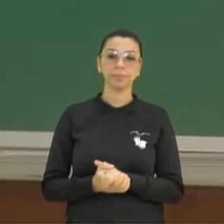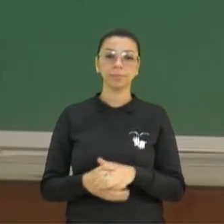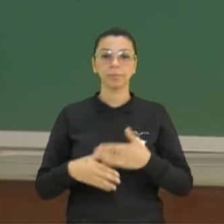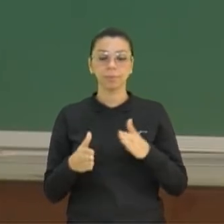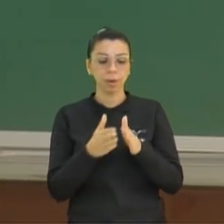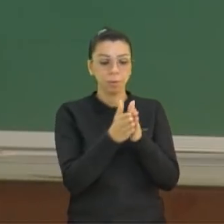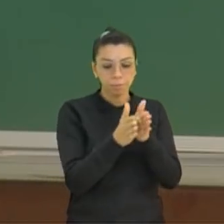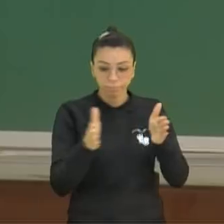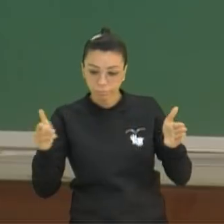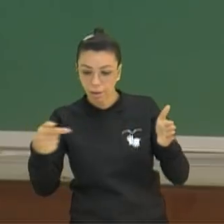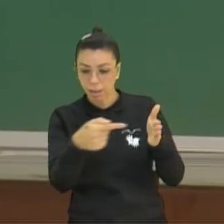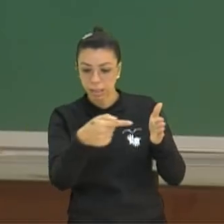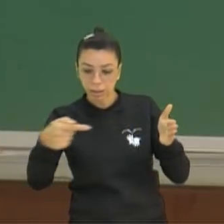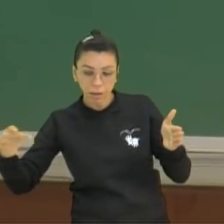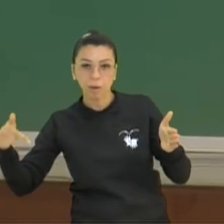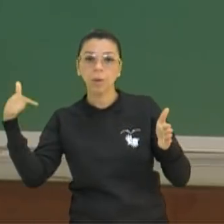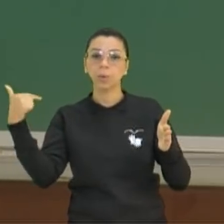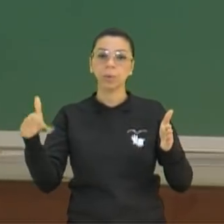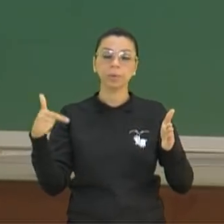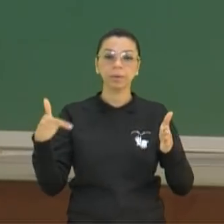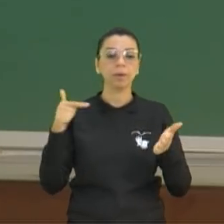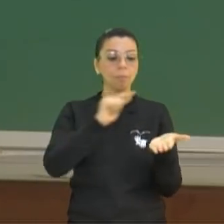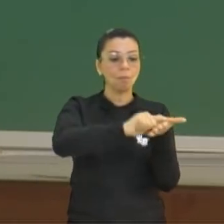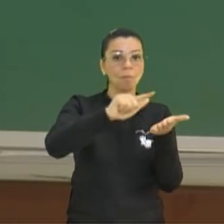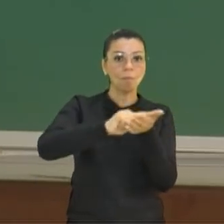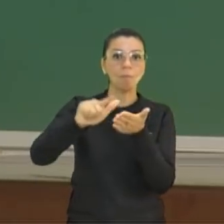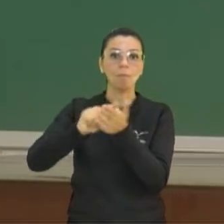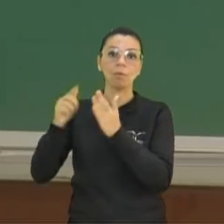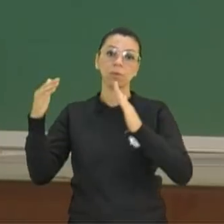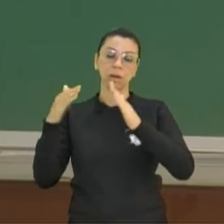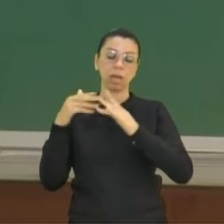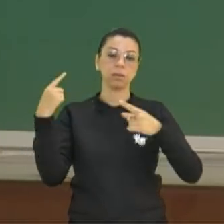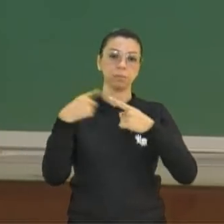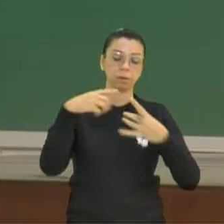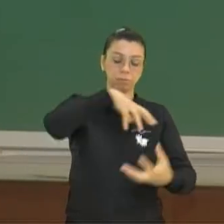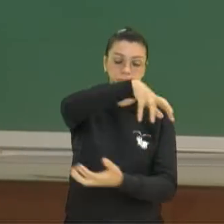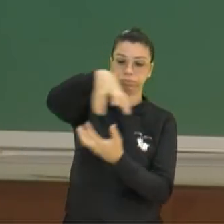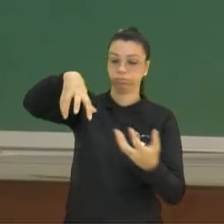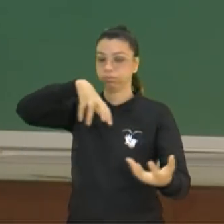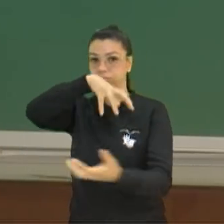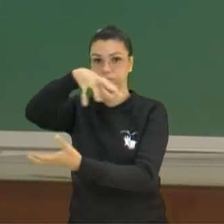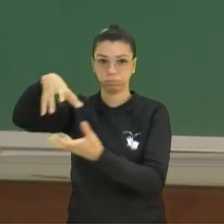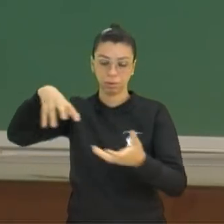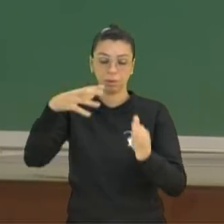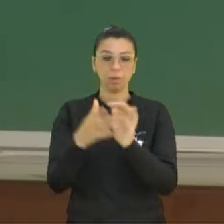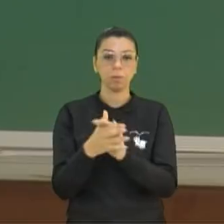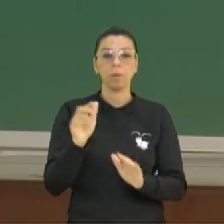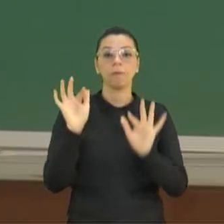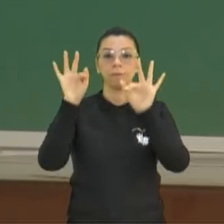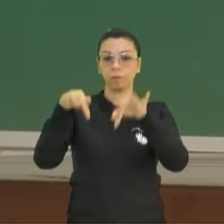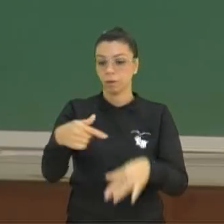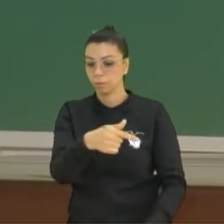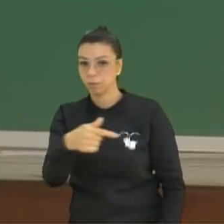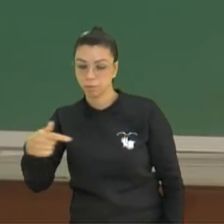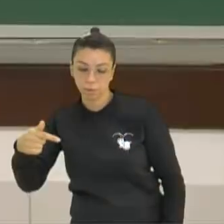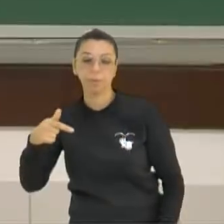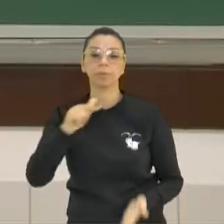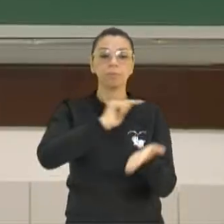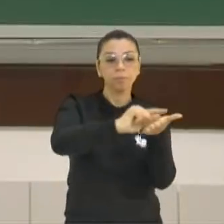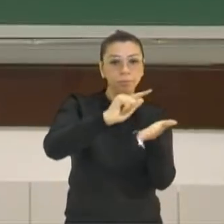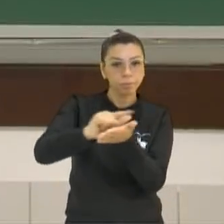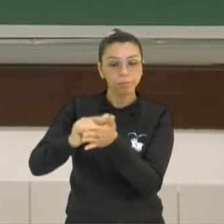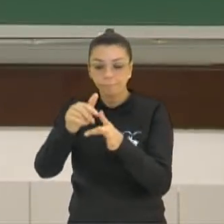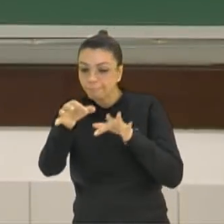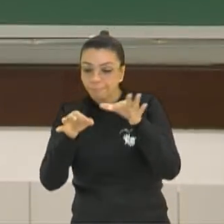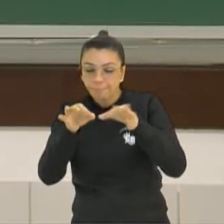durante a semana, eles não tinham tempo de limpar a casa. Então, ficava aquela bagunça. Geralmente faziam isso no final de semana, certo? Então, vamos